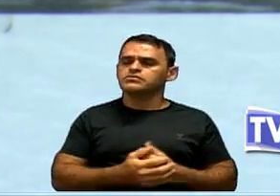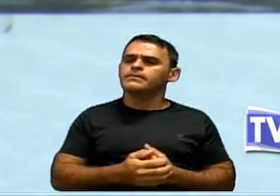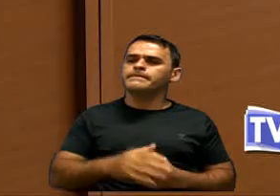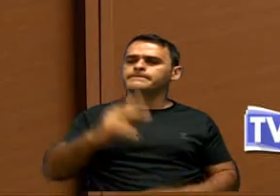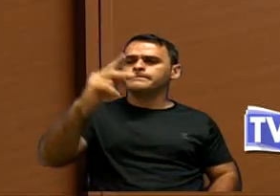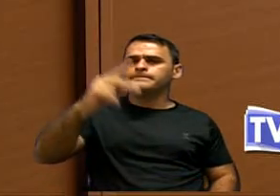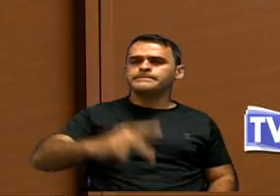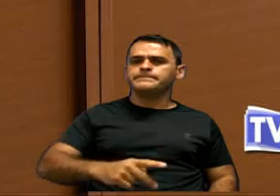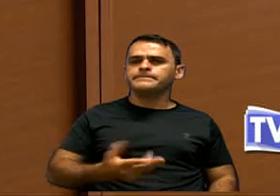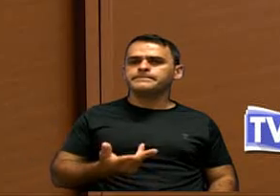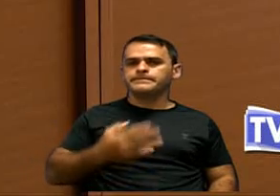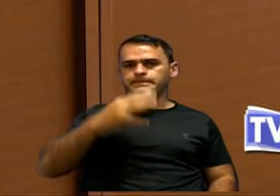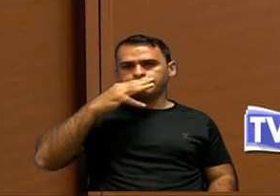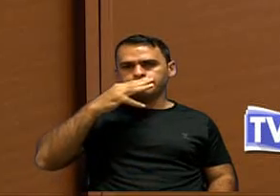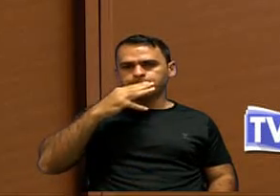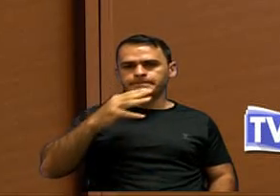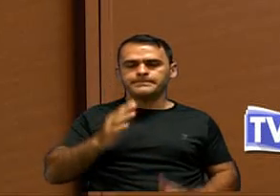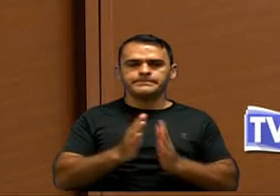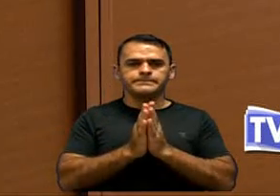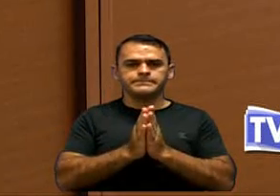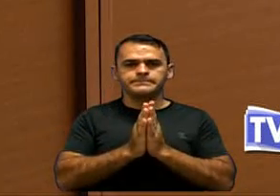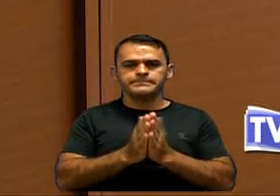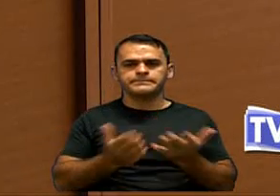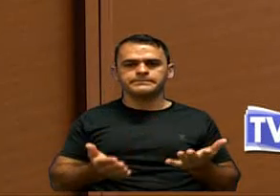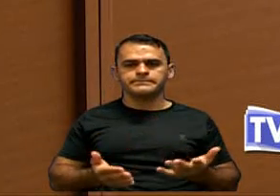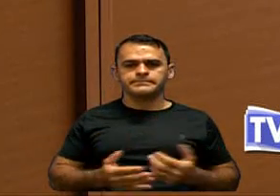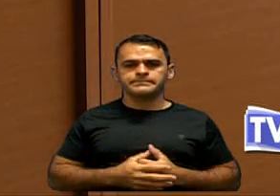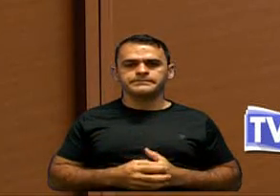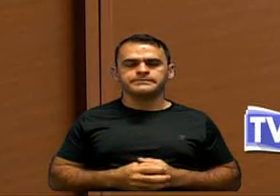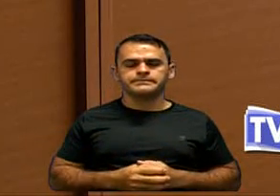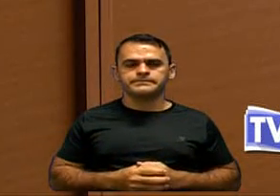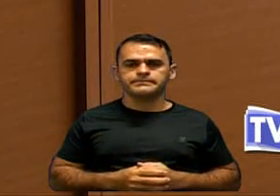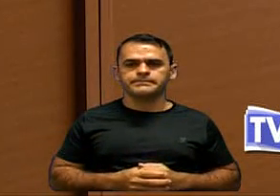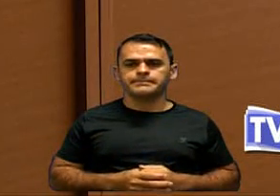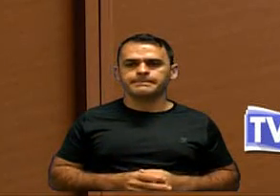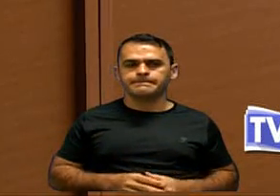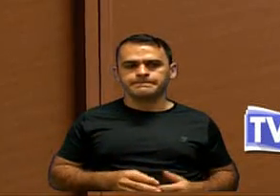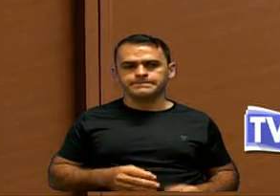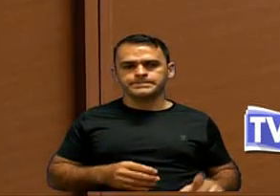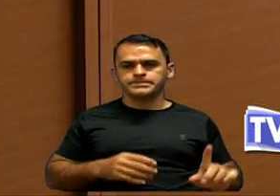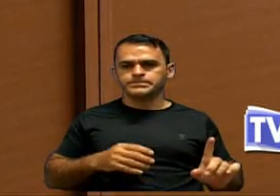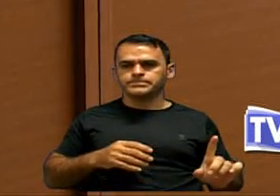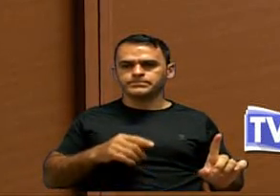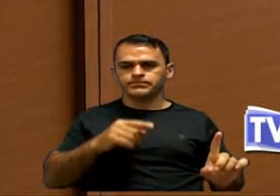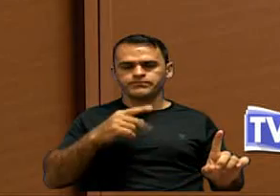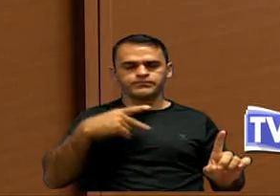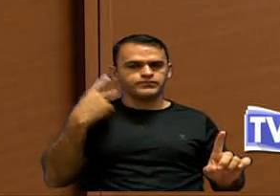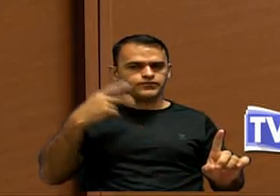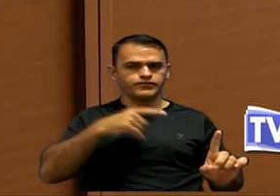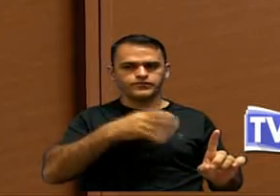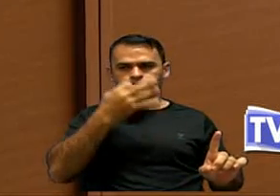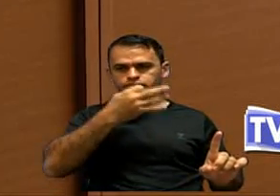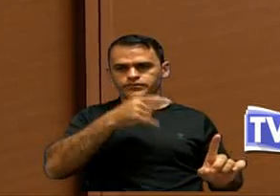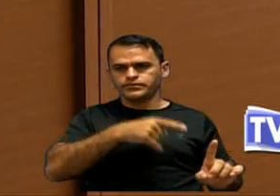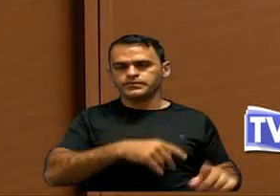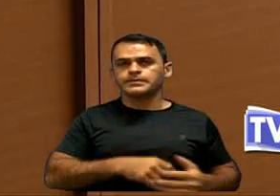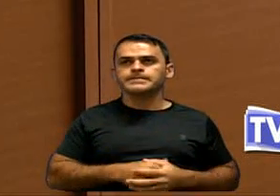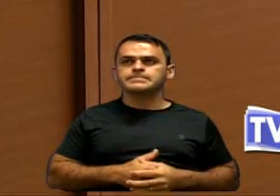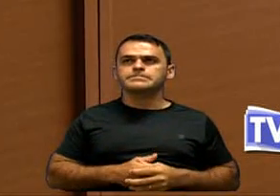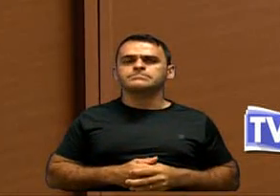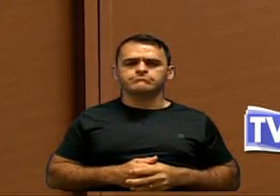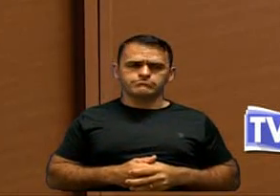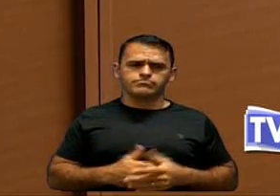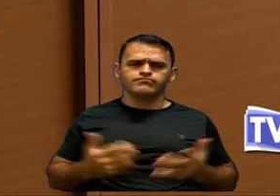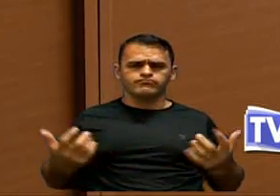Presidente Martinez, por gentileza, abre a palavra só para o Silvano Júnior, que é parceiro. Pastor,